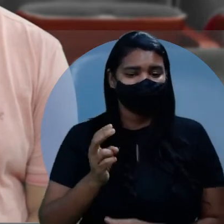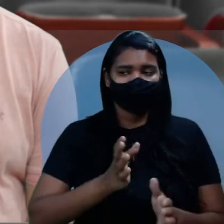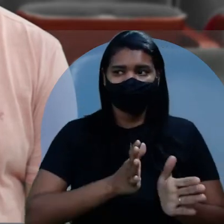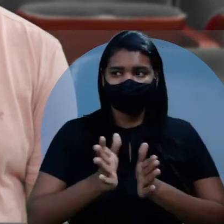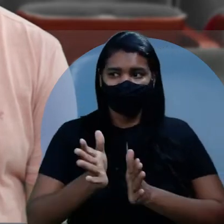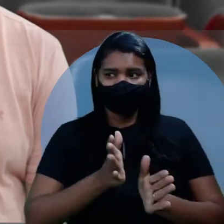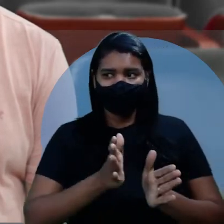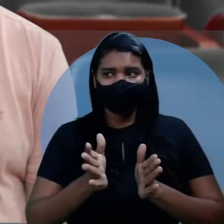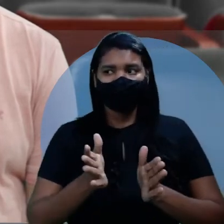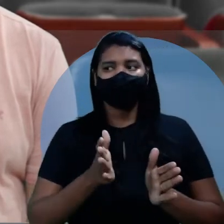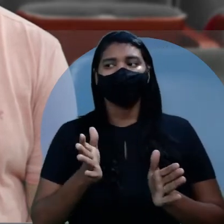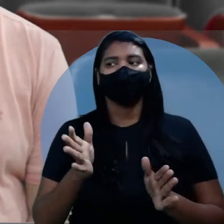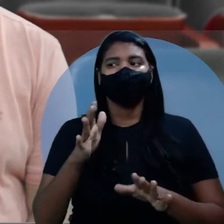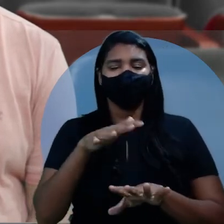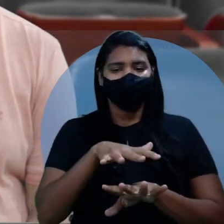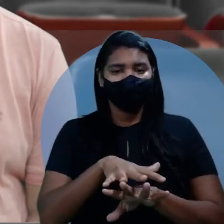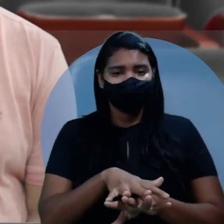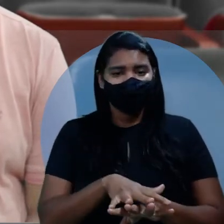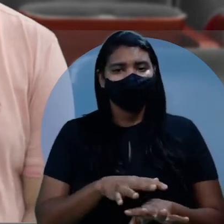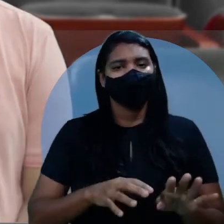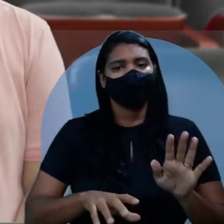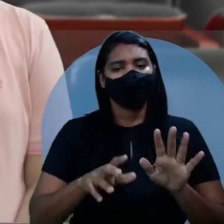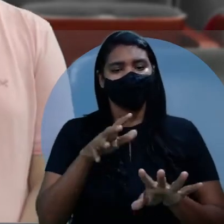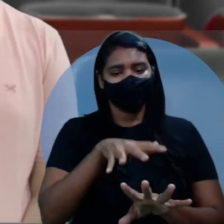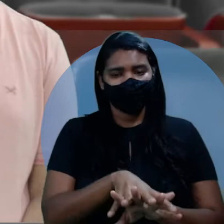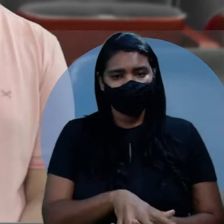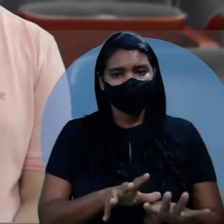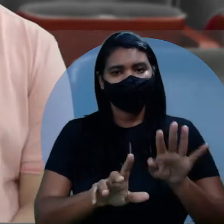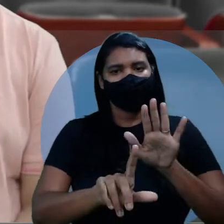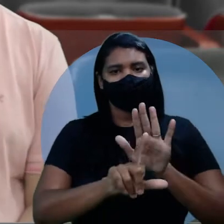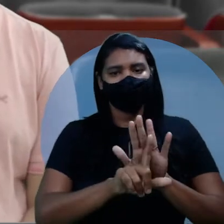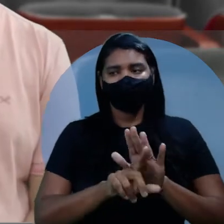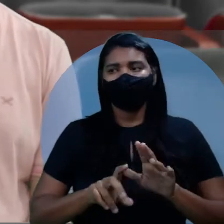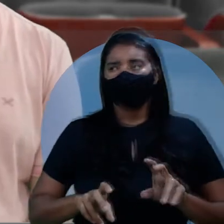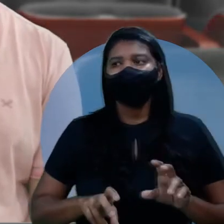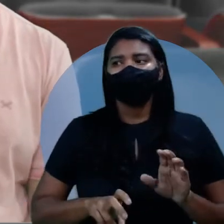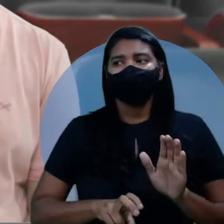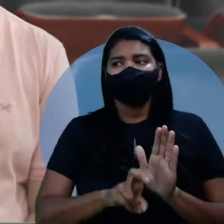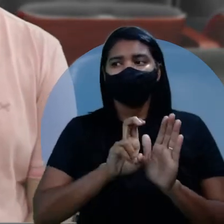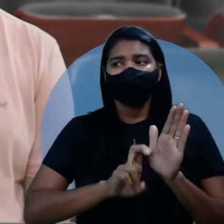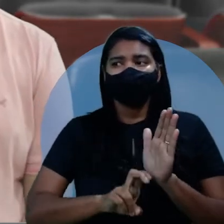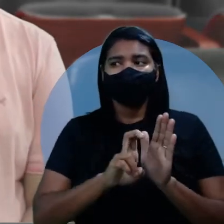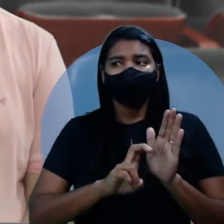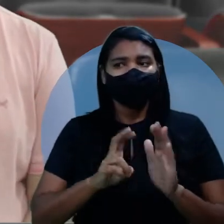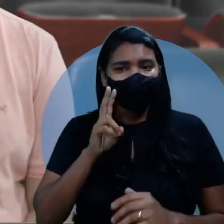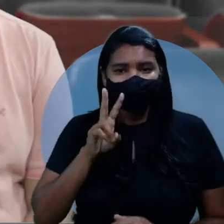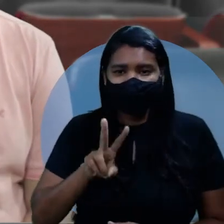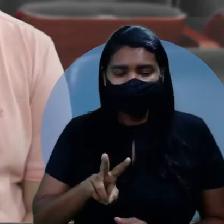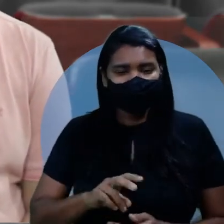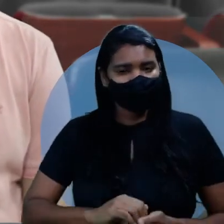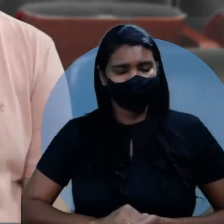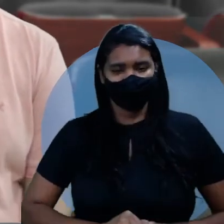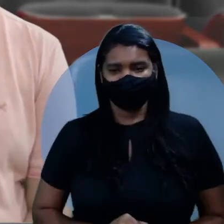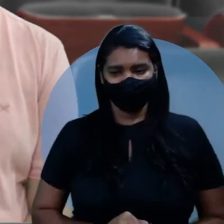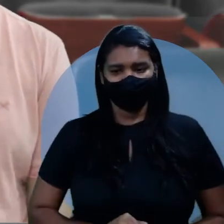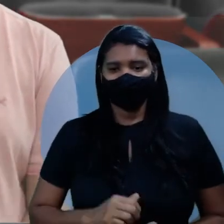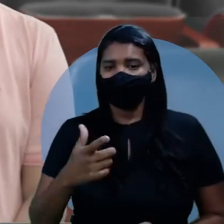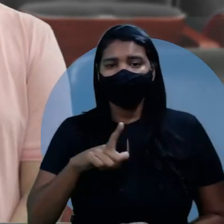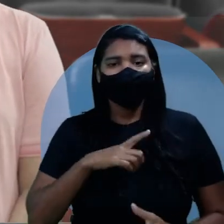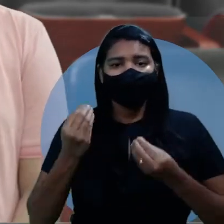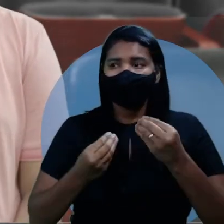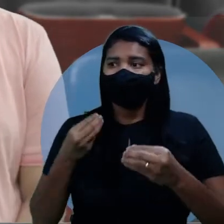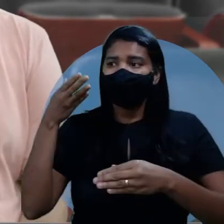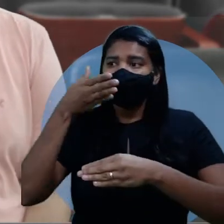porque até começar as primeiras leis de acessibilidade, o cadeirante ele não era enxergado. Né? O cadeirante não conseguia